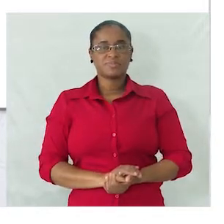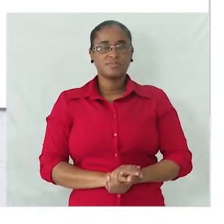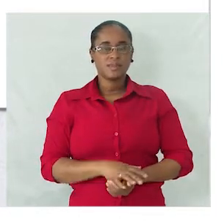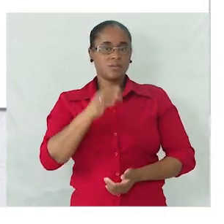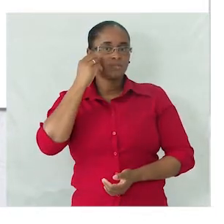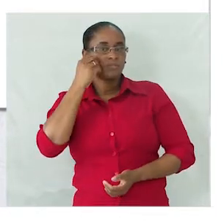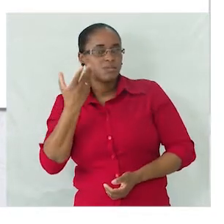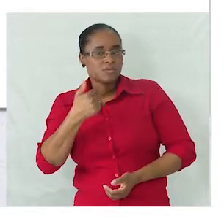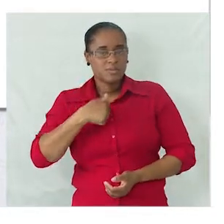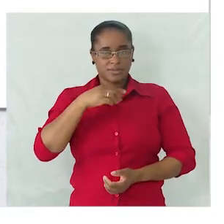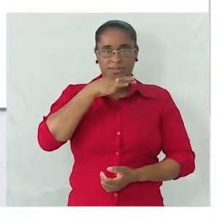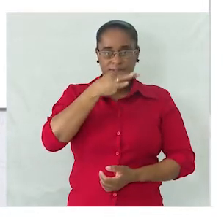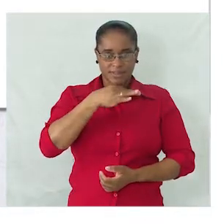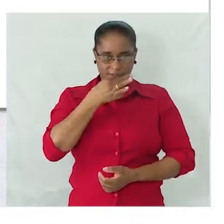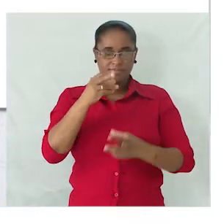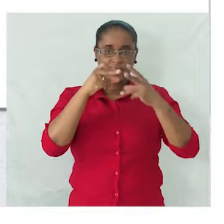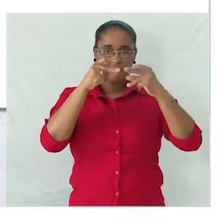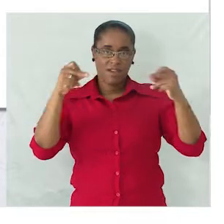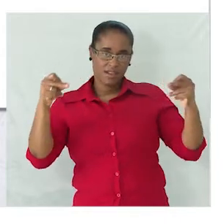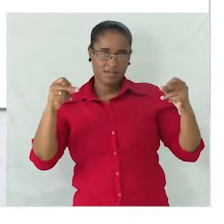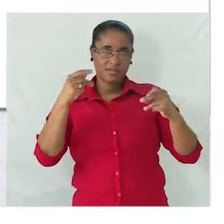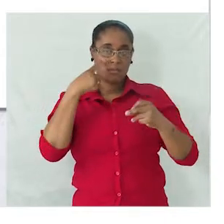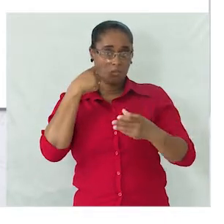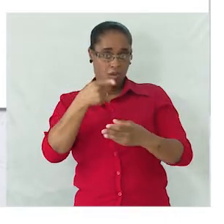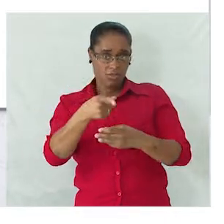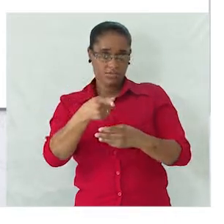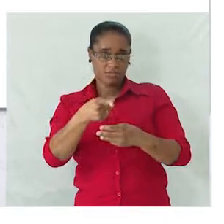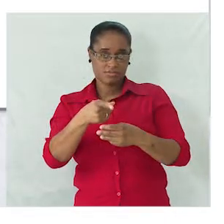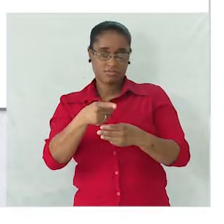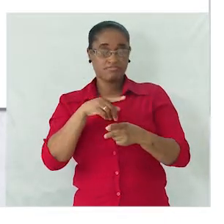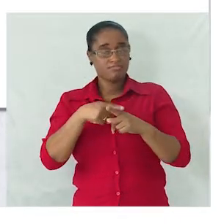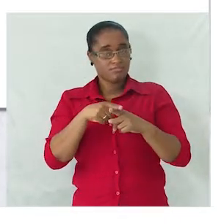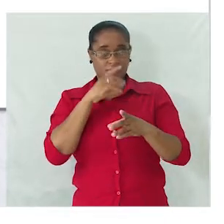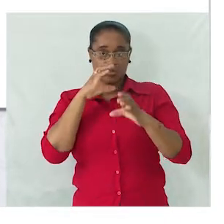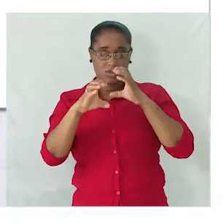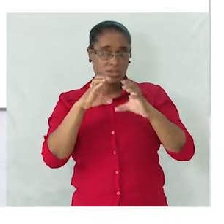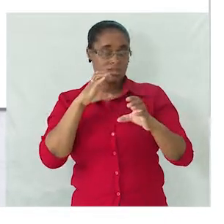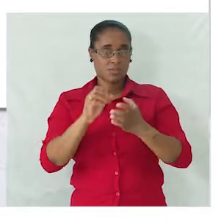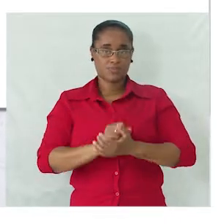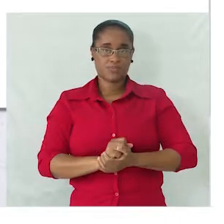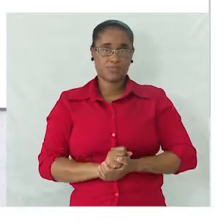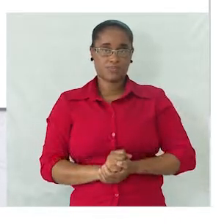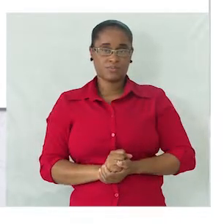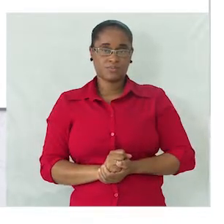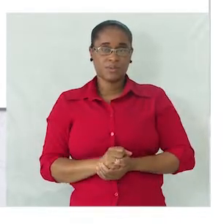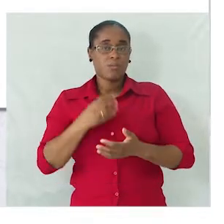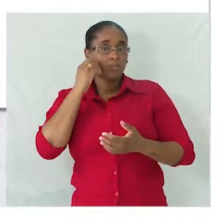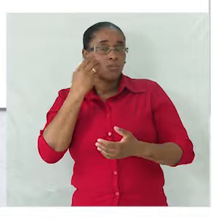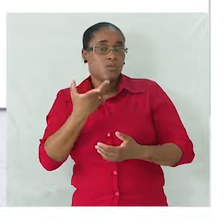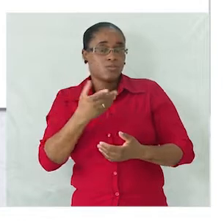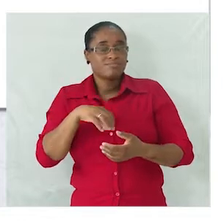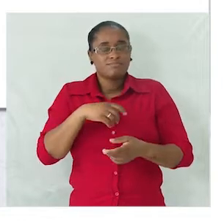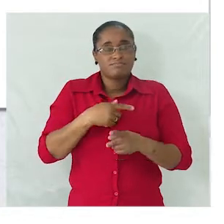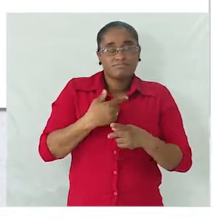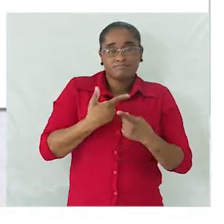Como eu disse, as frases mostram diversas intenções comunicativas. Então, conforme a intenção comunicativa,